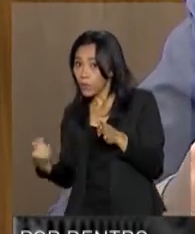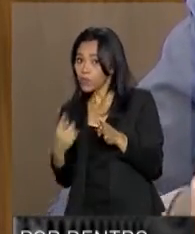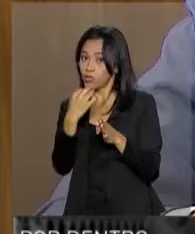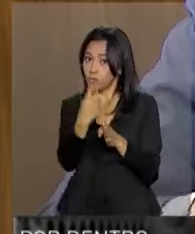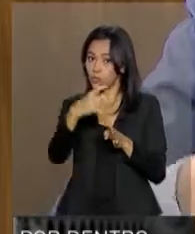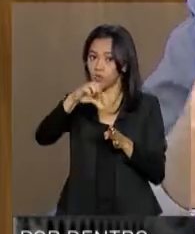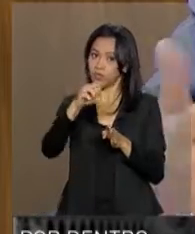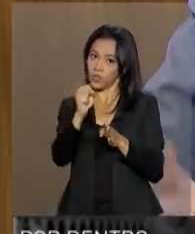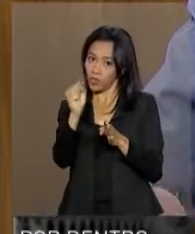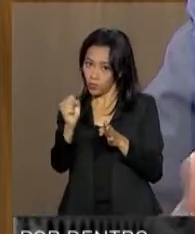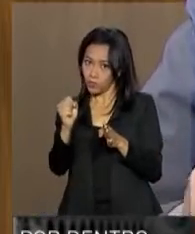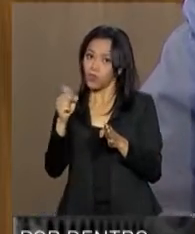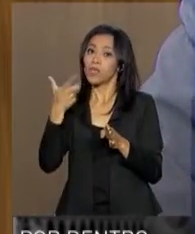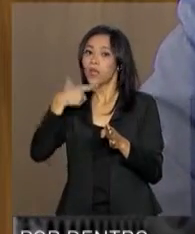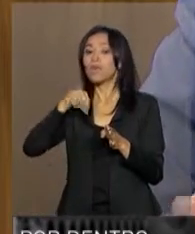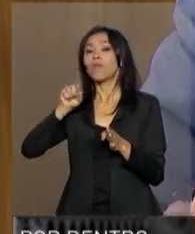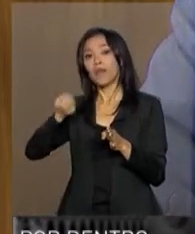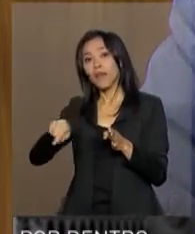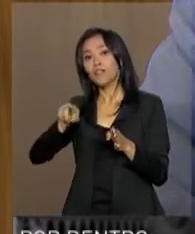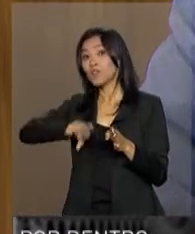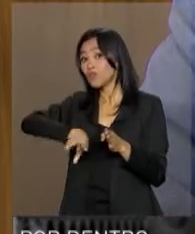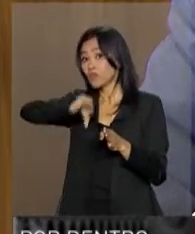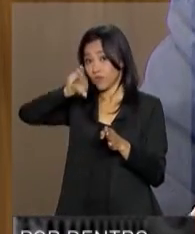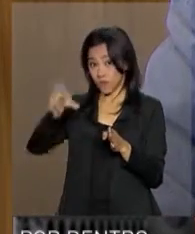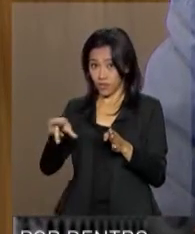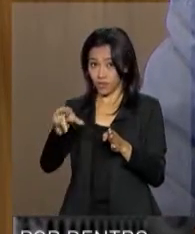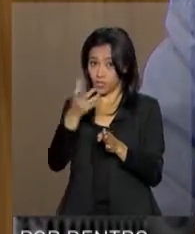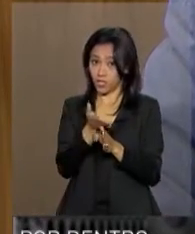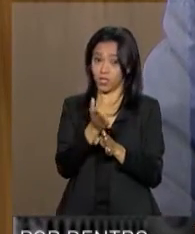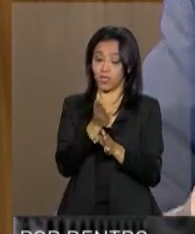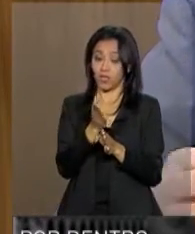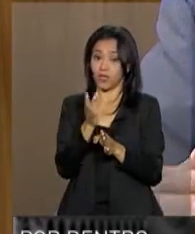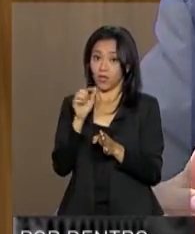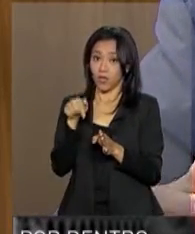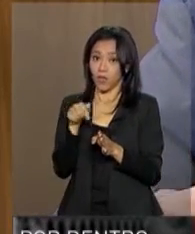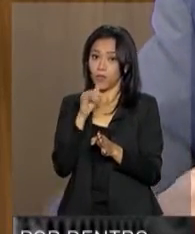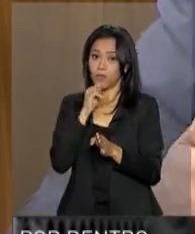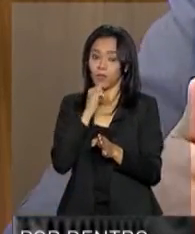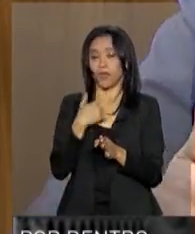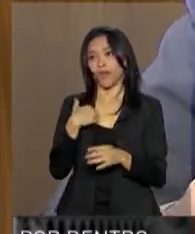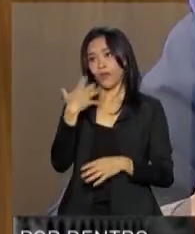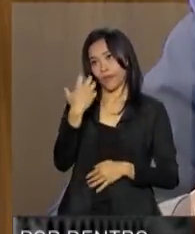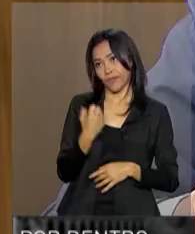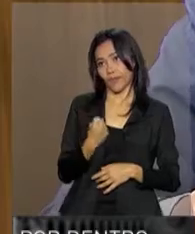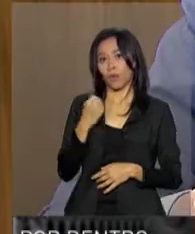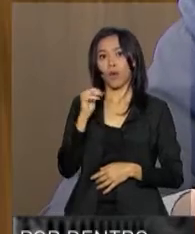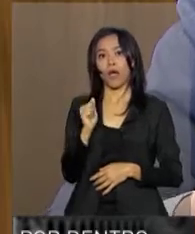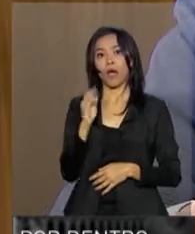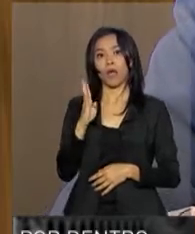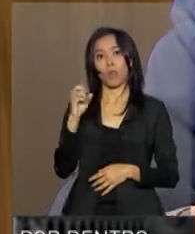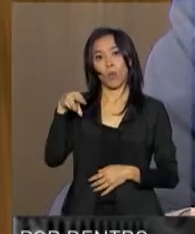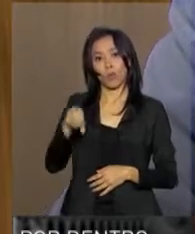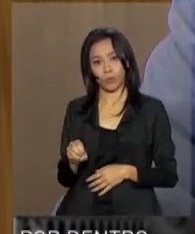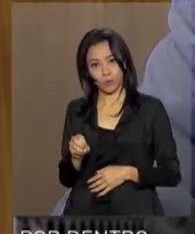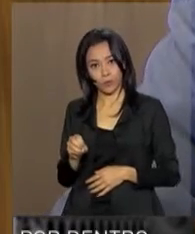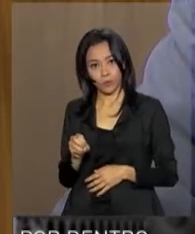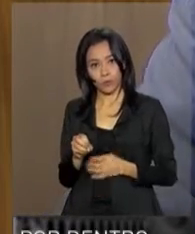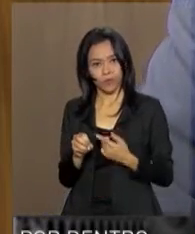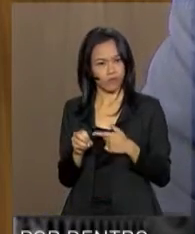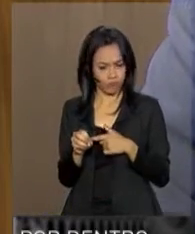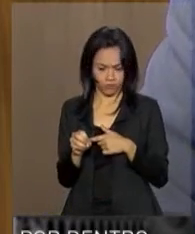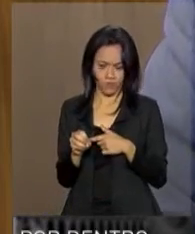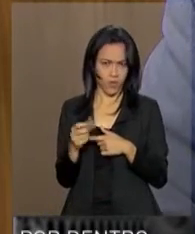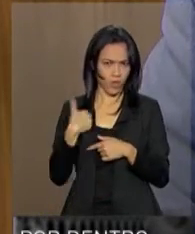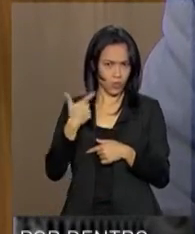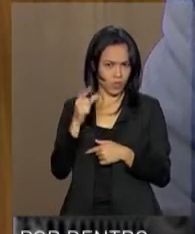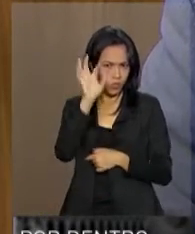seguro desemprego quanto para o abono mas são coisas distintas o fato de receber abono ou não receber abono não significa que eu não tenho